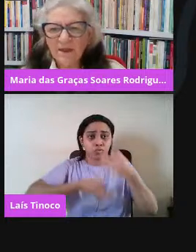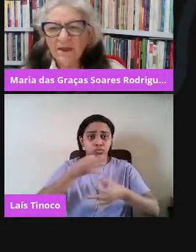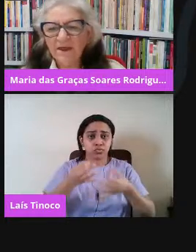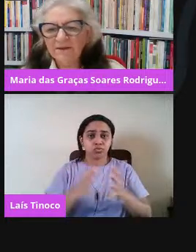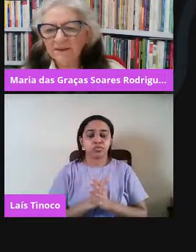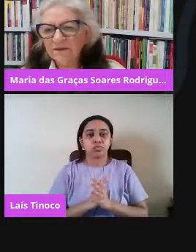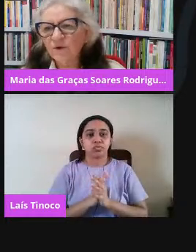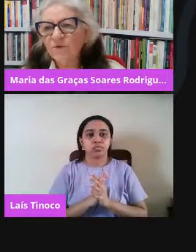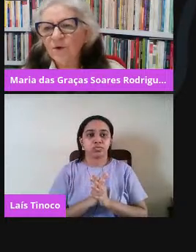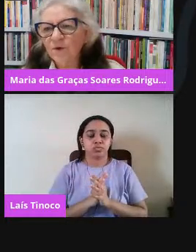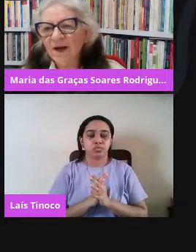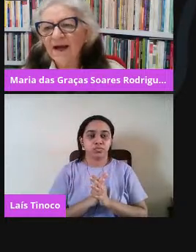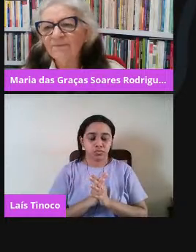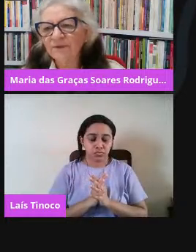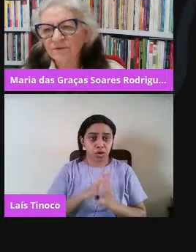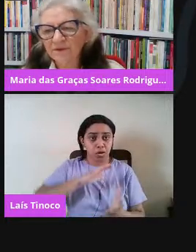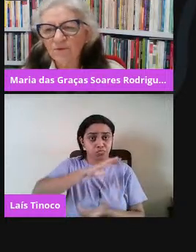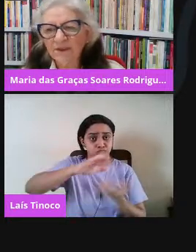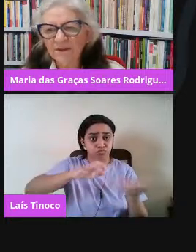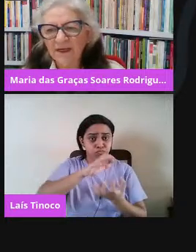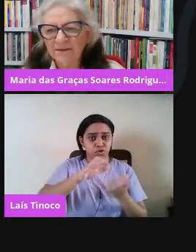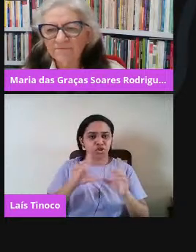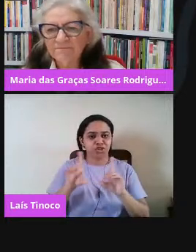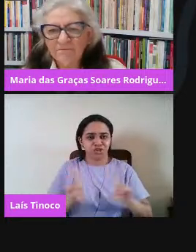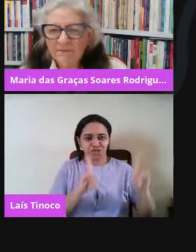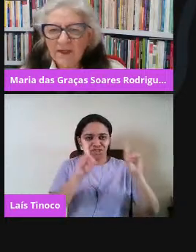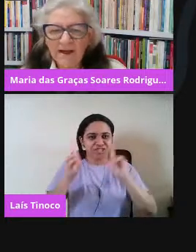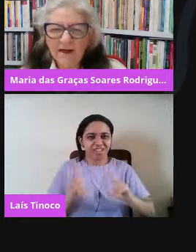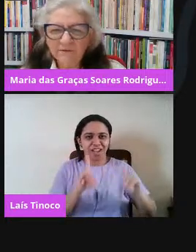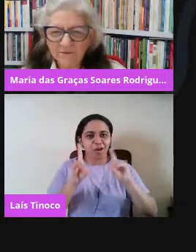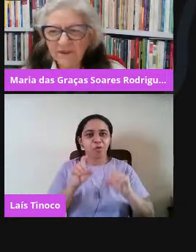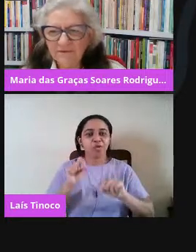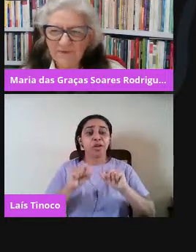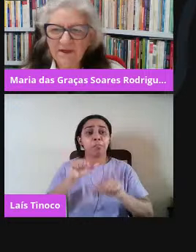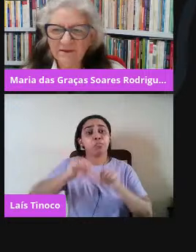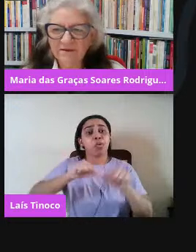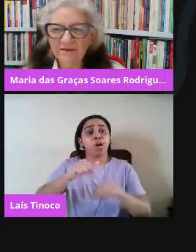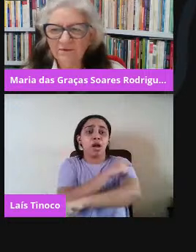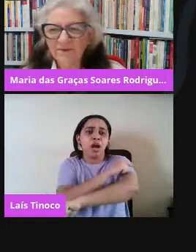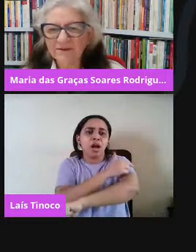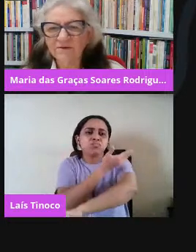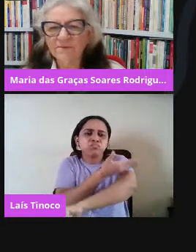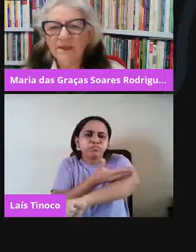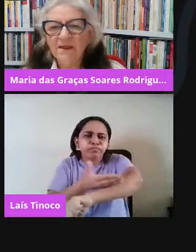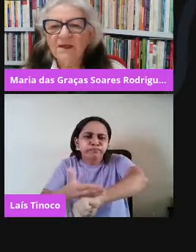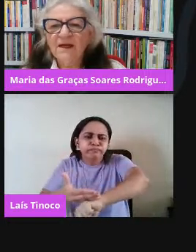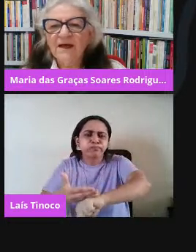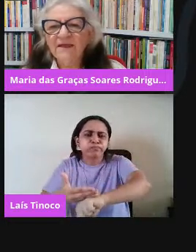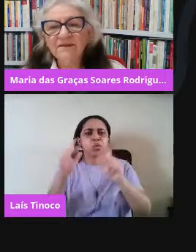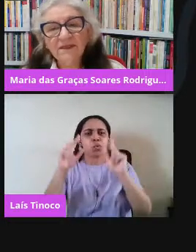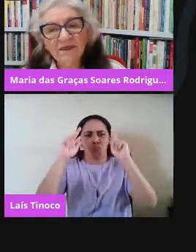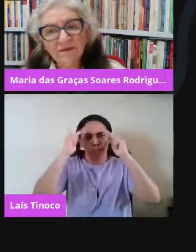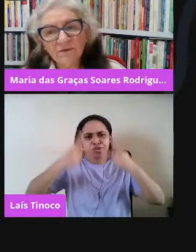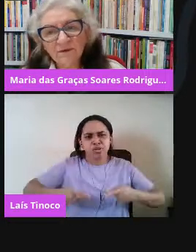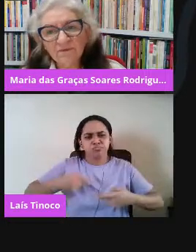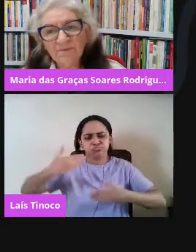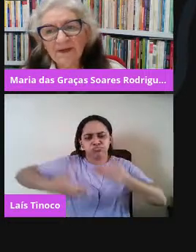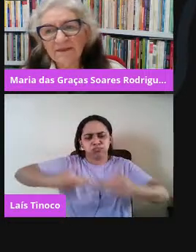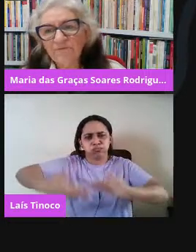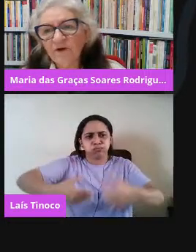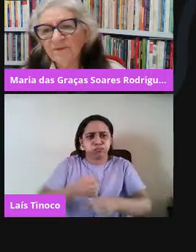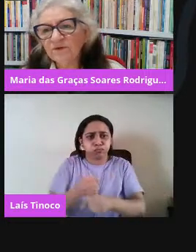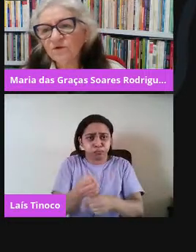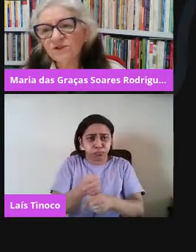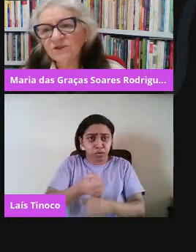digital transformou hábitos da humanidade. Há anos, né, vem essa transformação. As interações